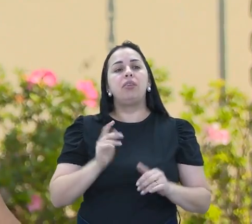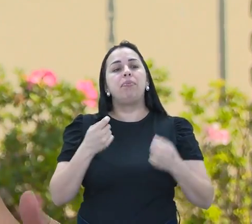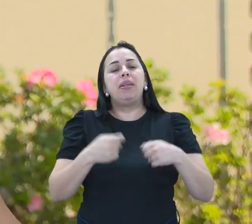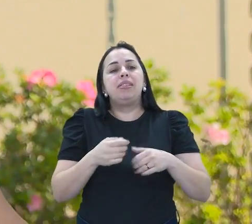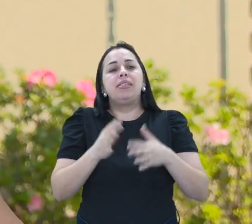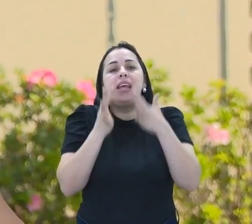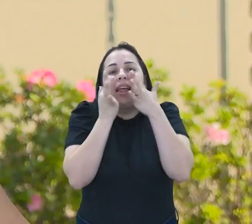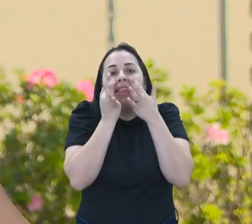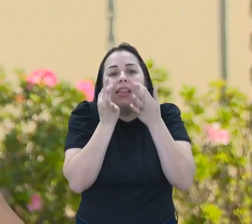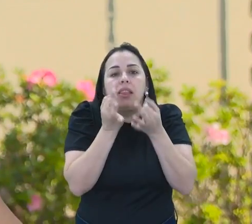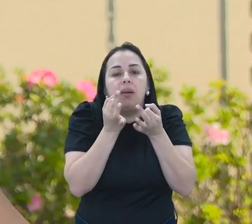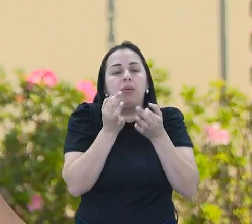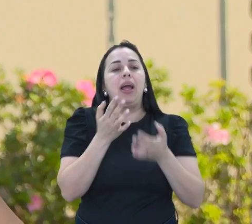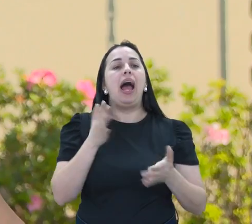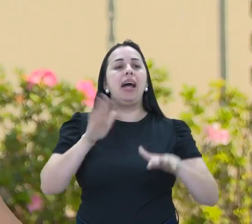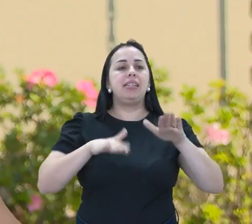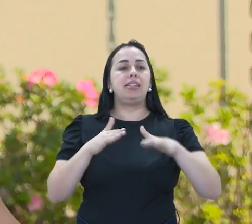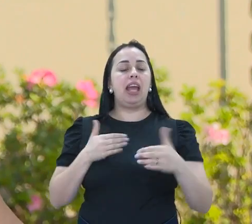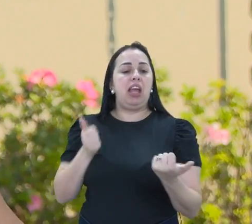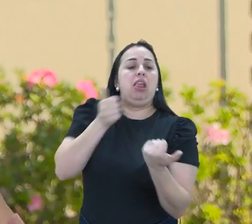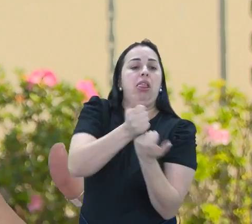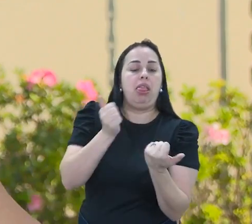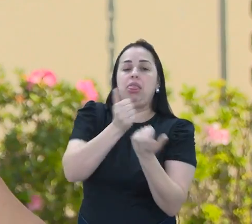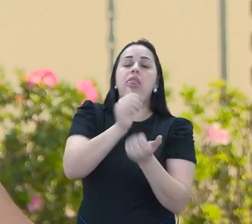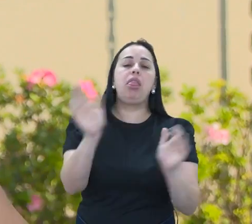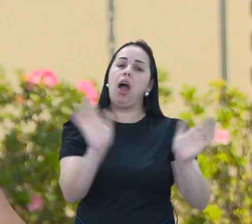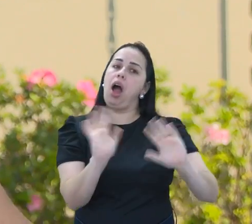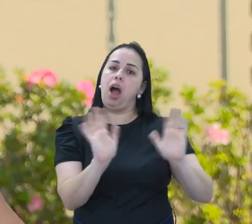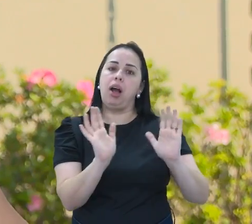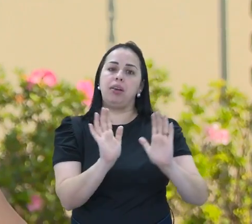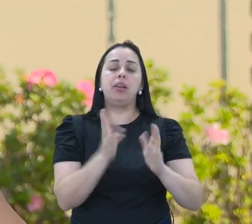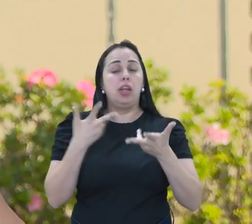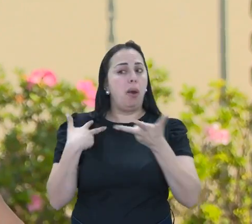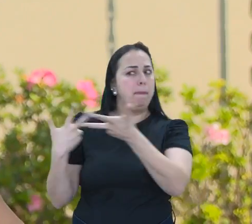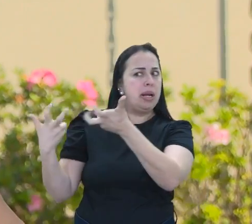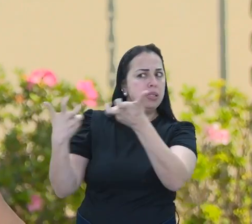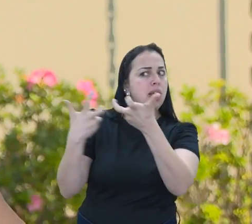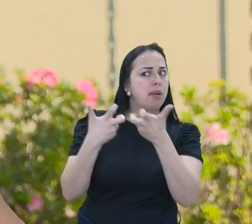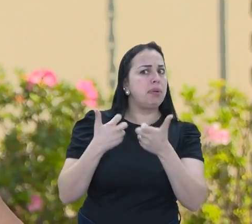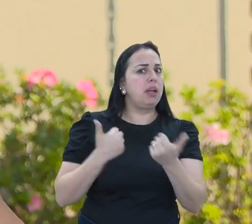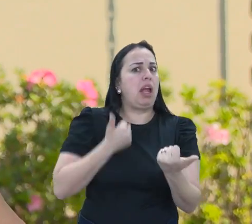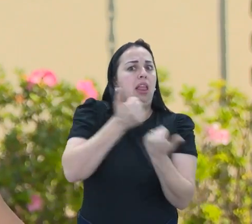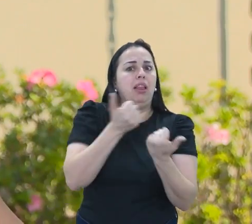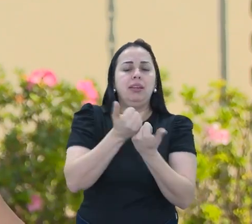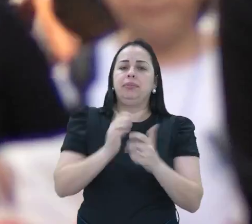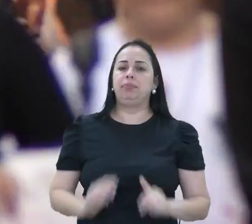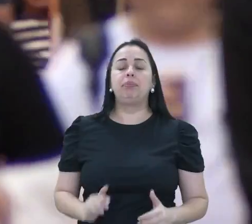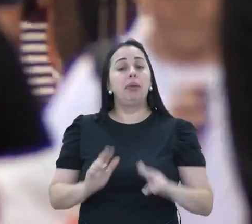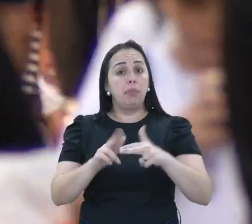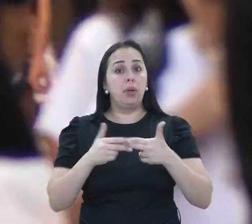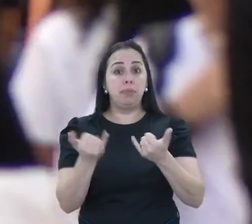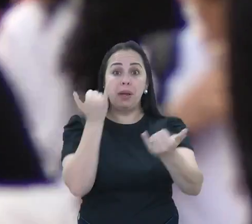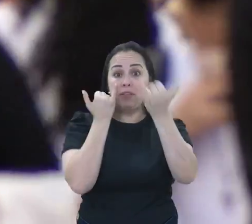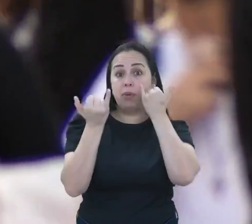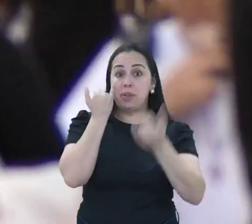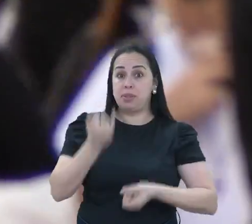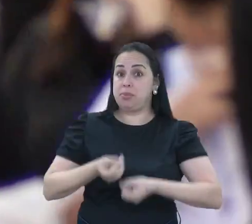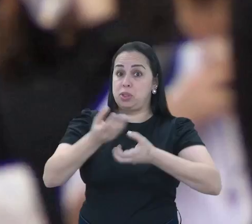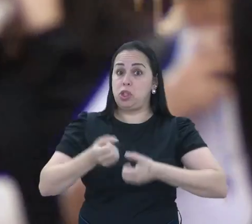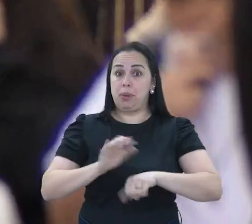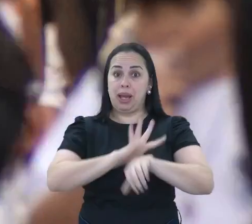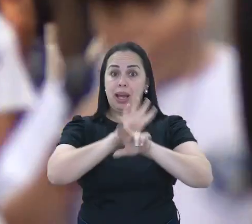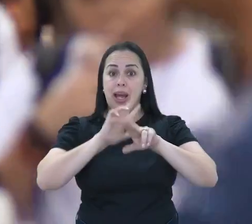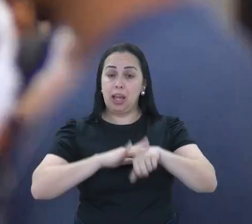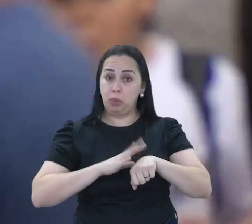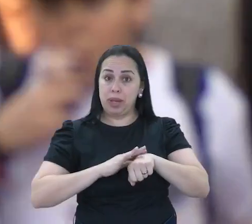a gente tem que tomar mais cuidado nesse sentido, é de querer fazer pela pessoa, que é uma coisa que eu observo bastante. Para levar informações